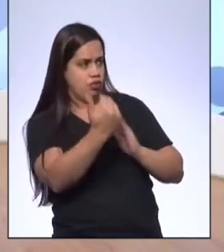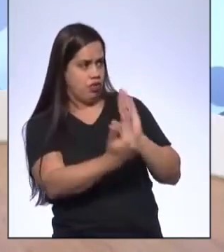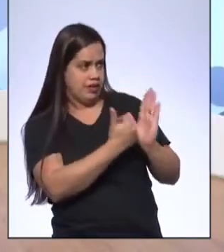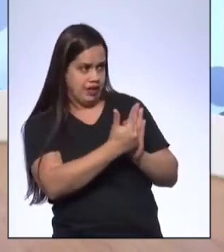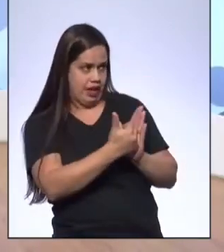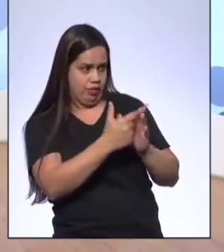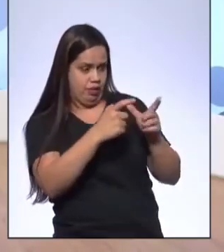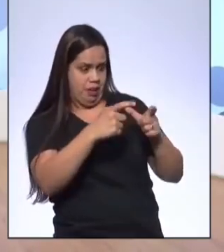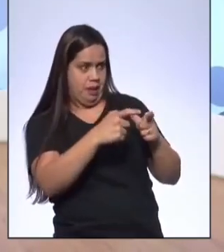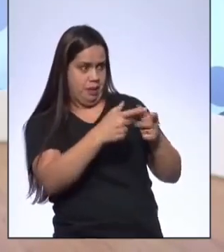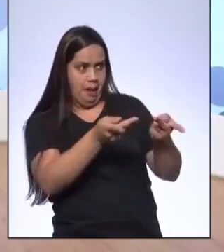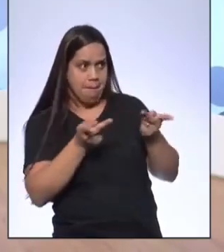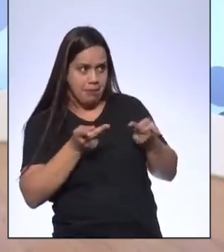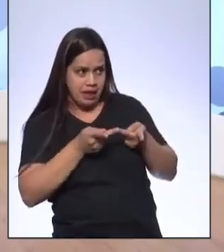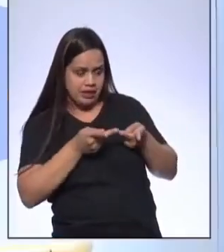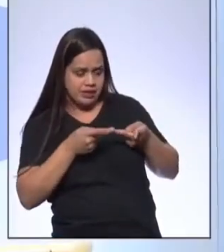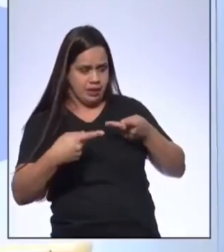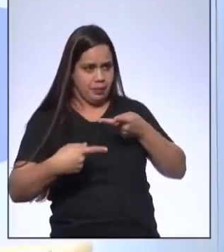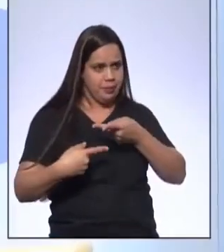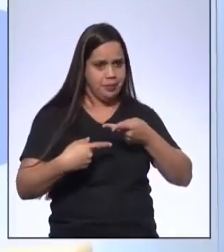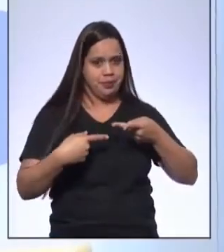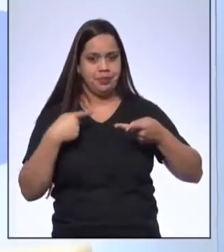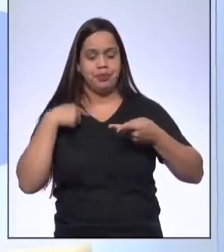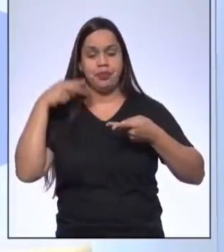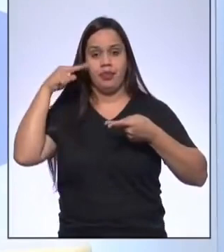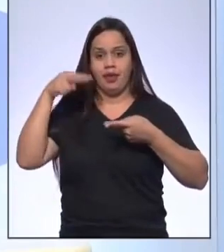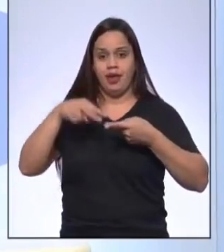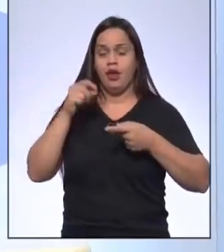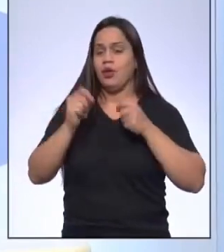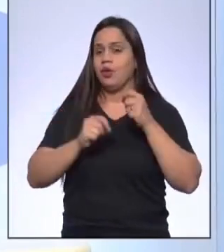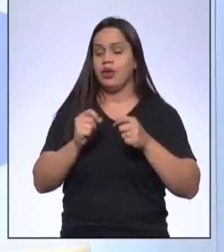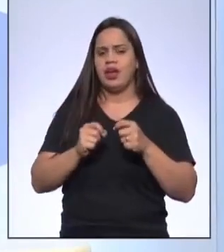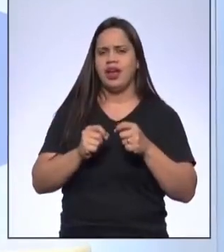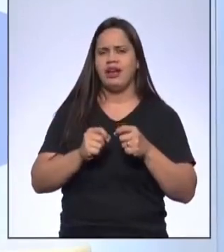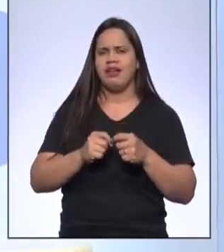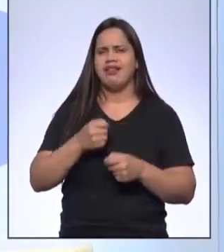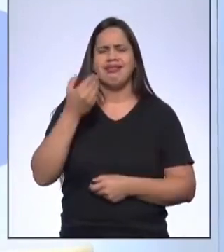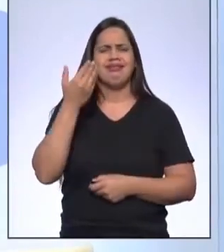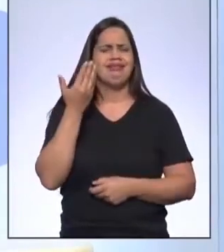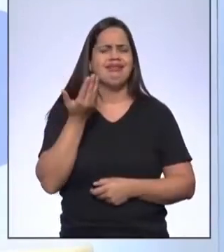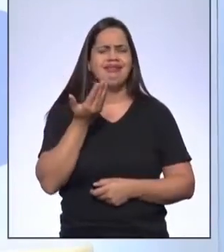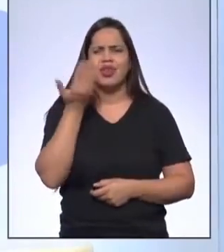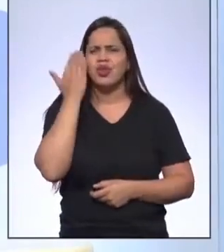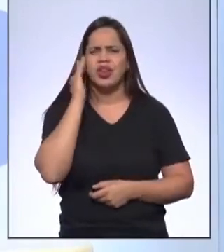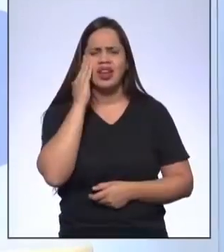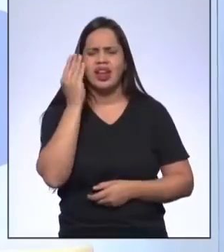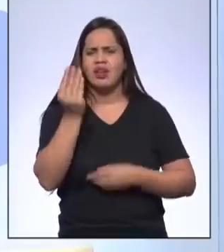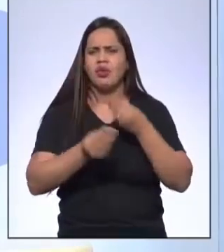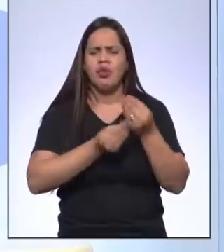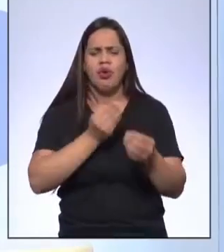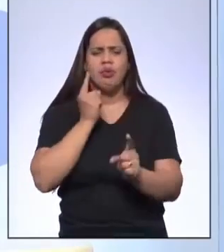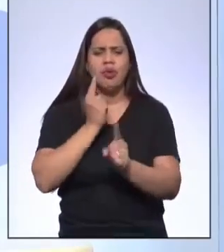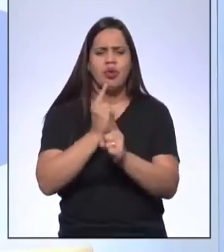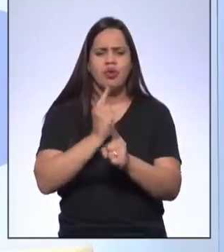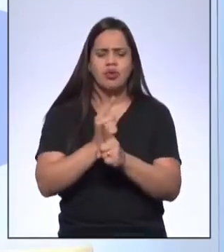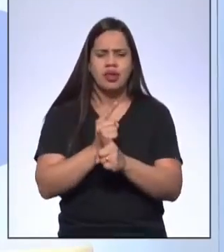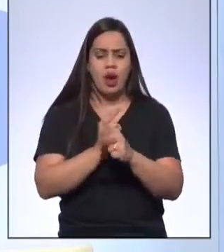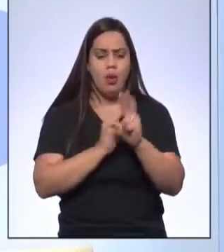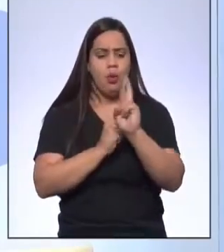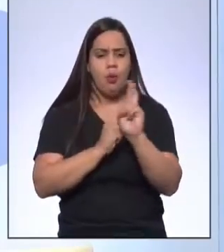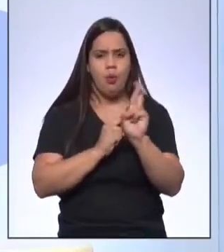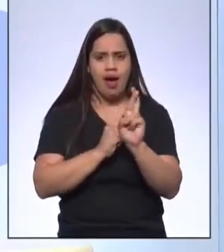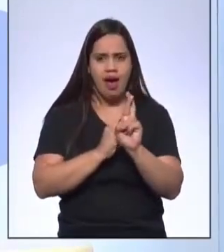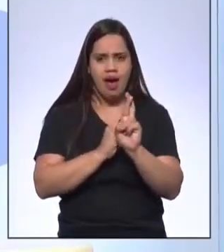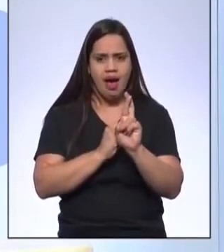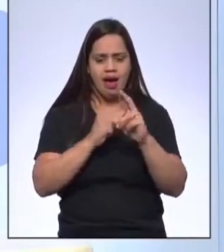Né? Professor, não estou conseguindo entender como achamos o R da circunferência. Então, acho